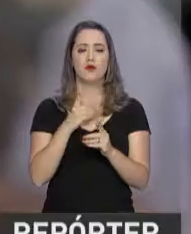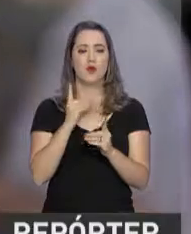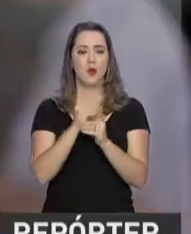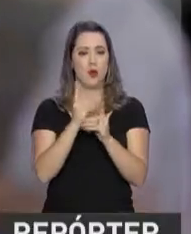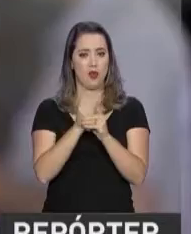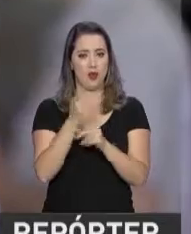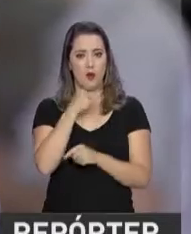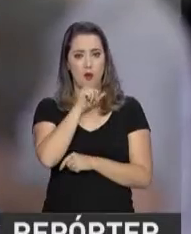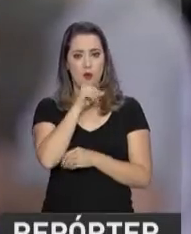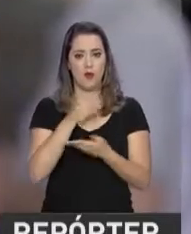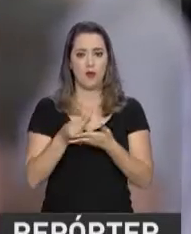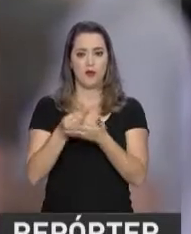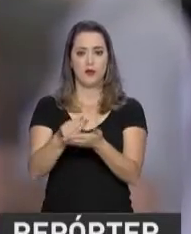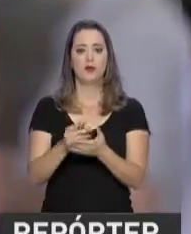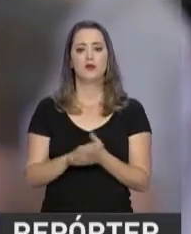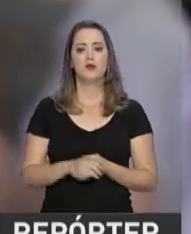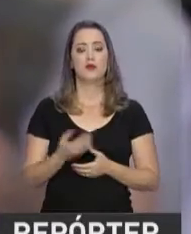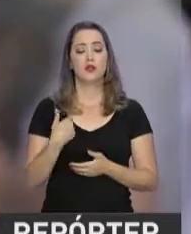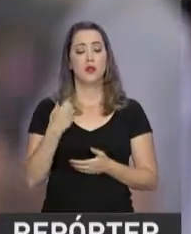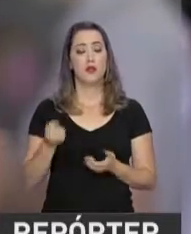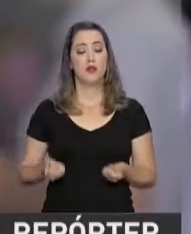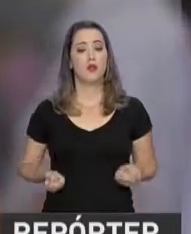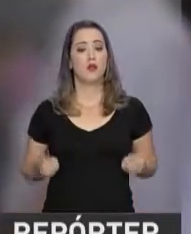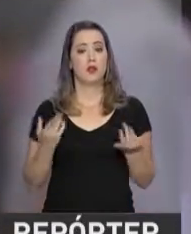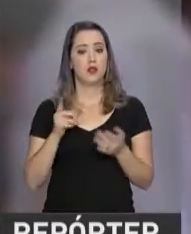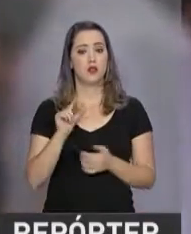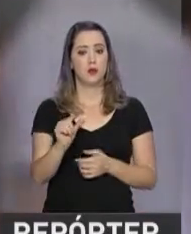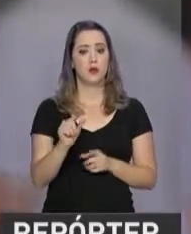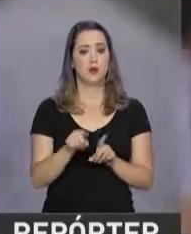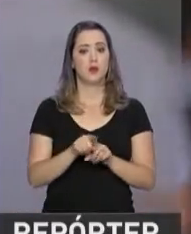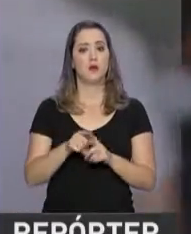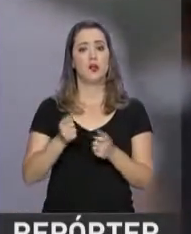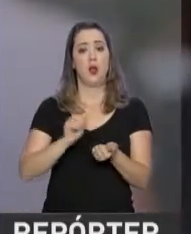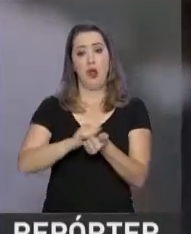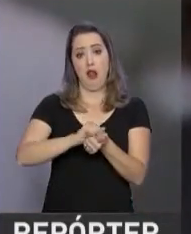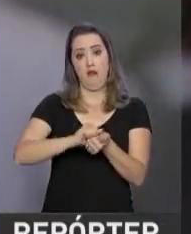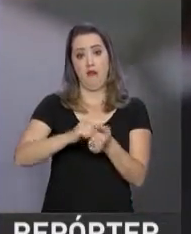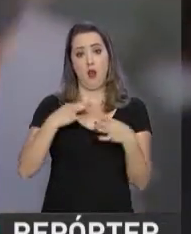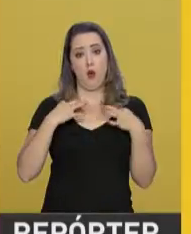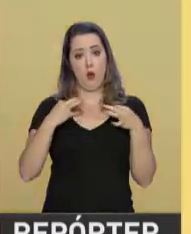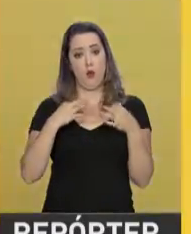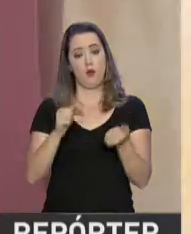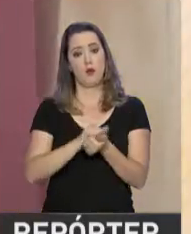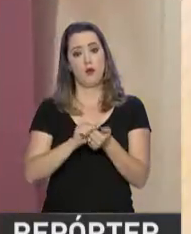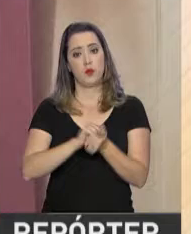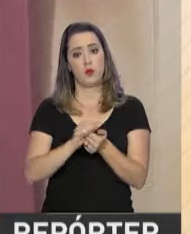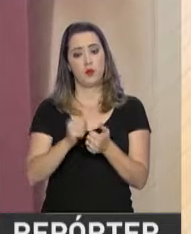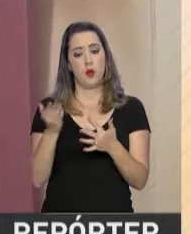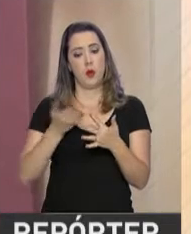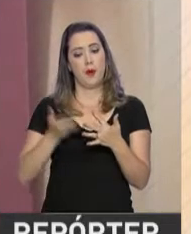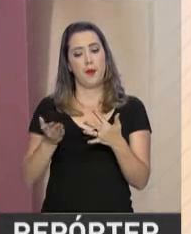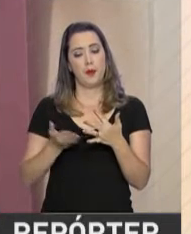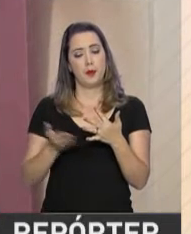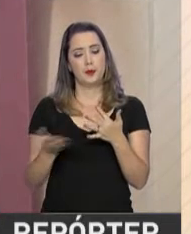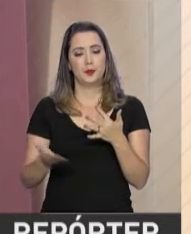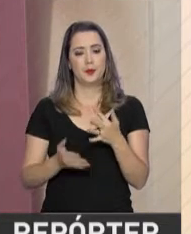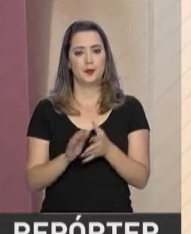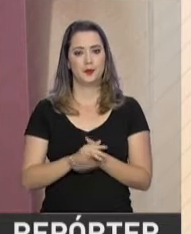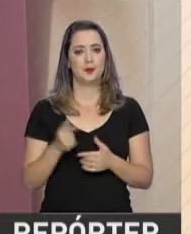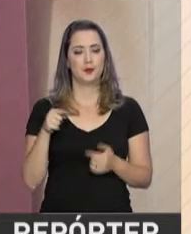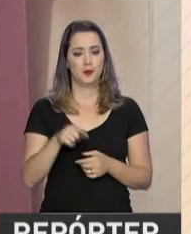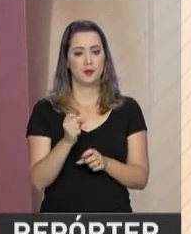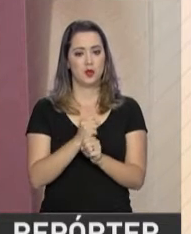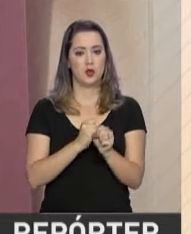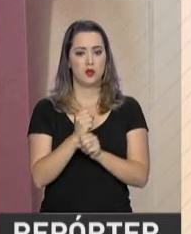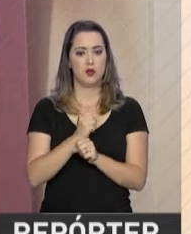ela ai vou gastar um pouquinho que eu vou comprar uma máquina de lavar aquela estrago a dela vou comprar à prestação deverão se destacar neste ano os ramos de